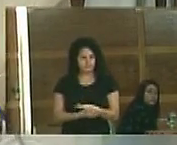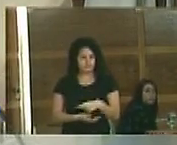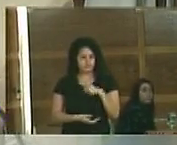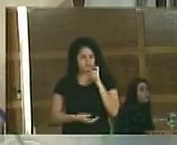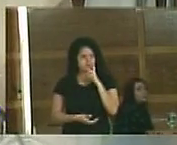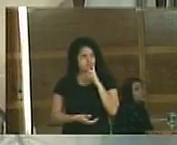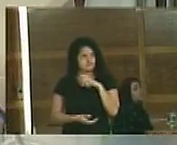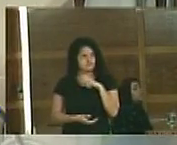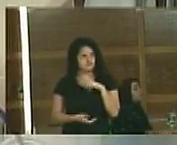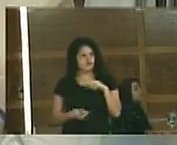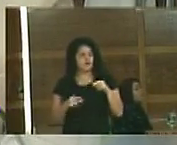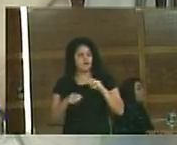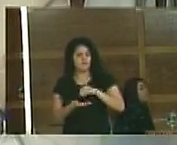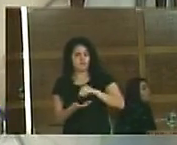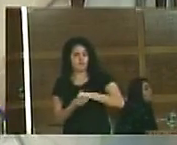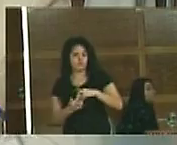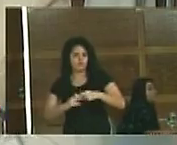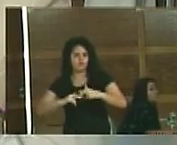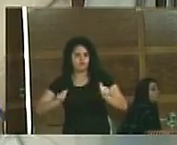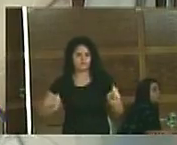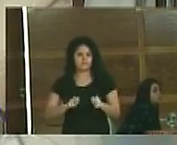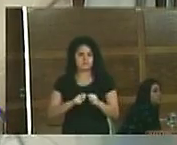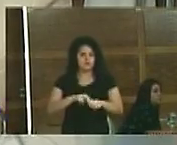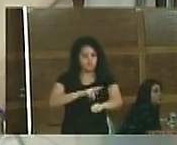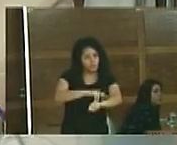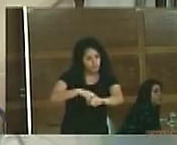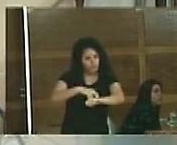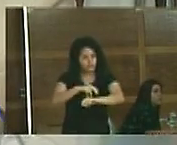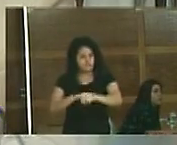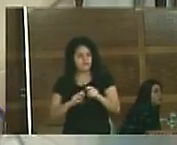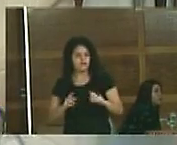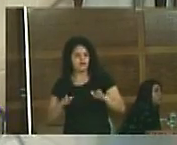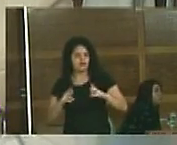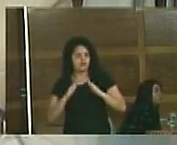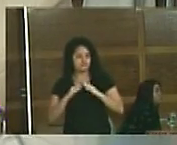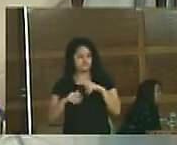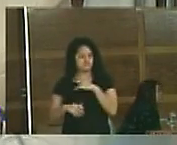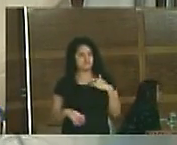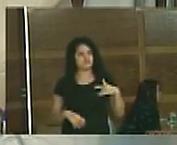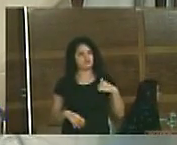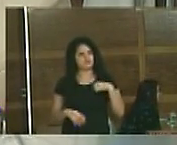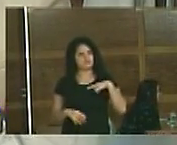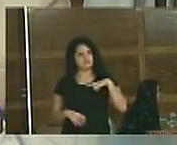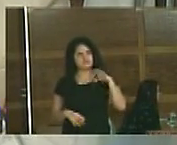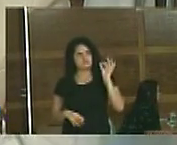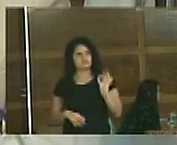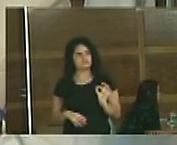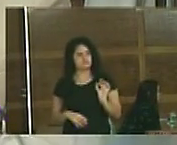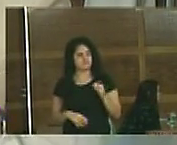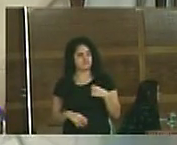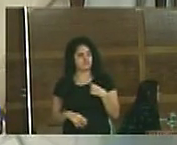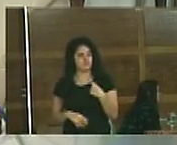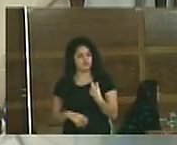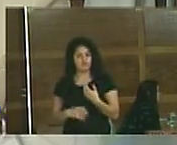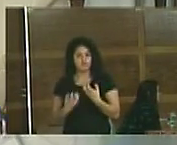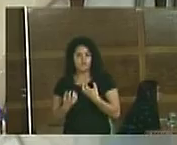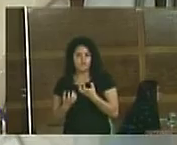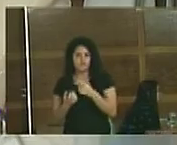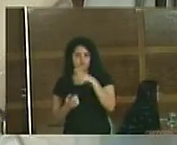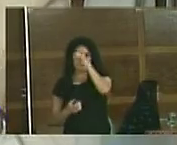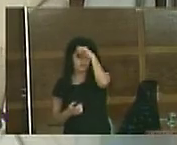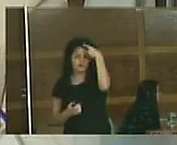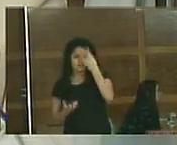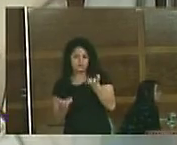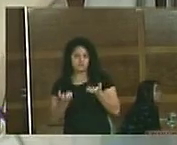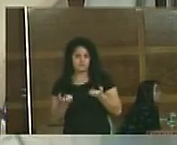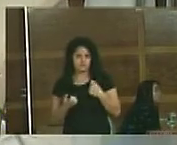faltando material para fazer curativo no posto de saúde. Então, eu tenho certeza que isso daí não é o desejo do prefeito. Eu tenho certeza que isso